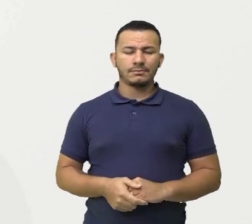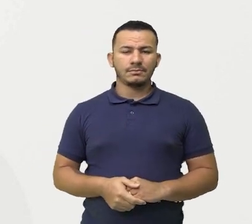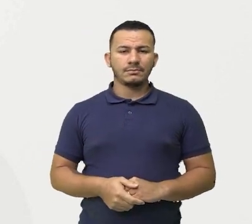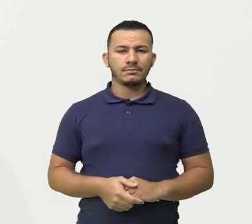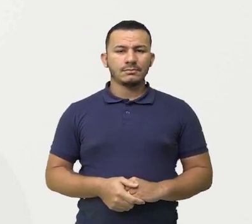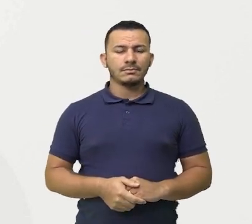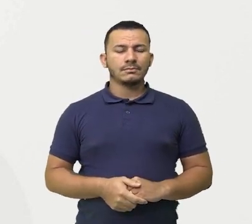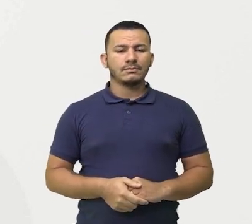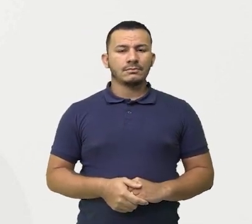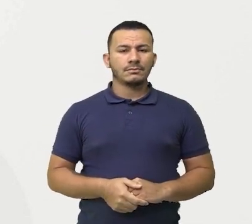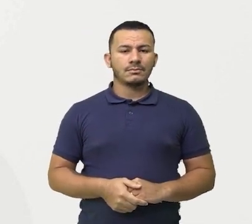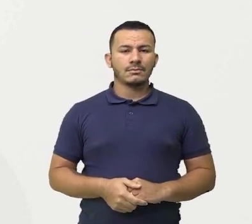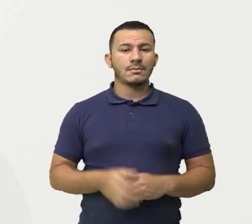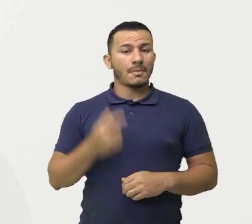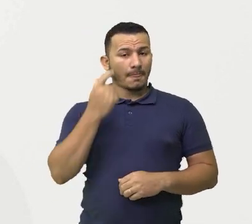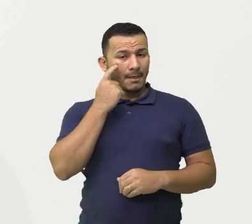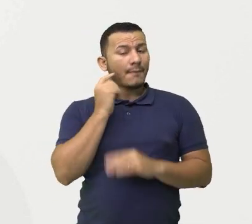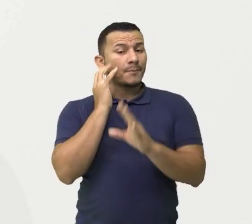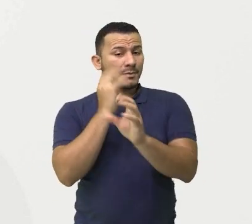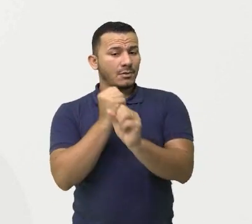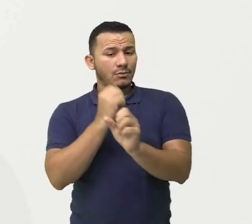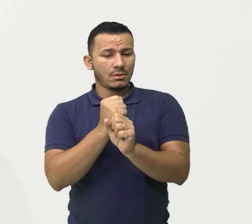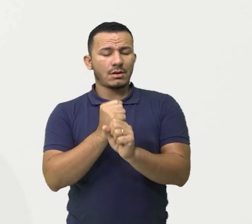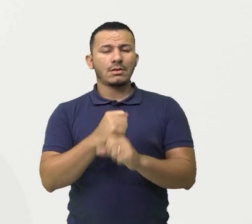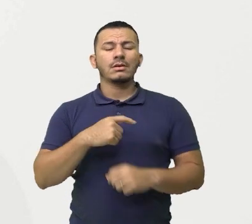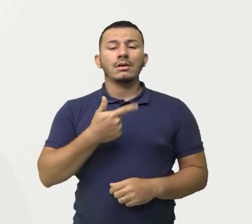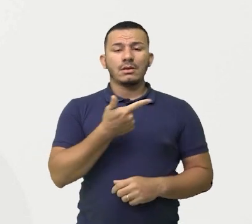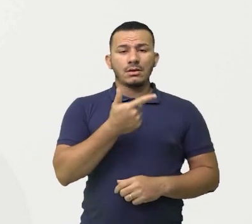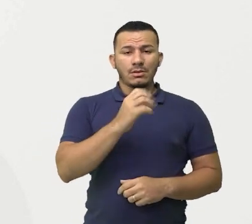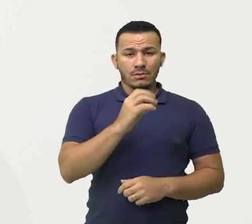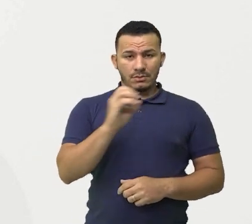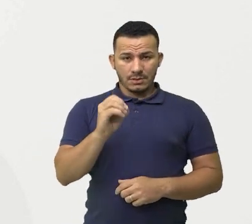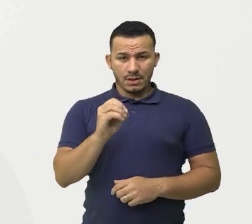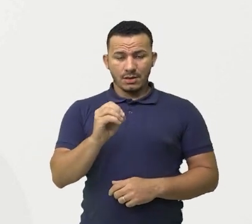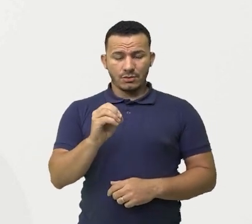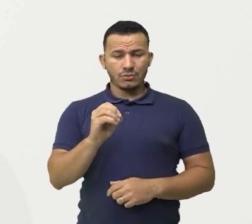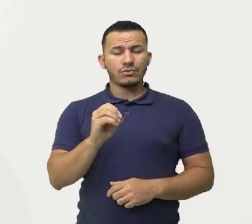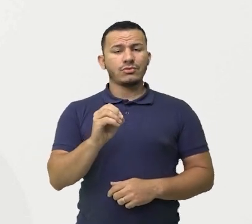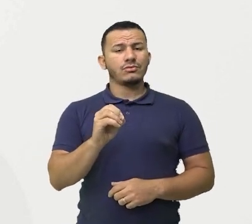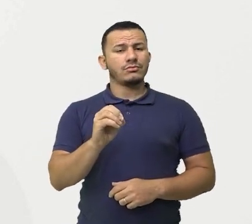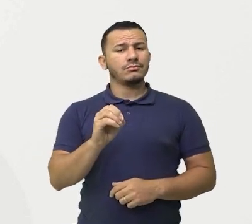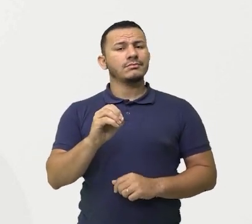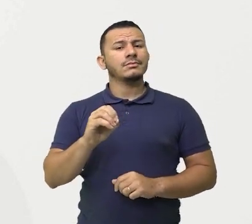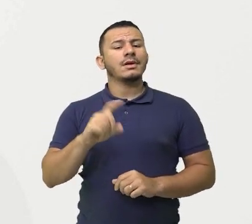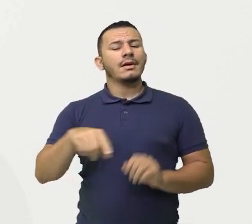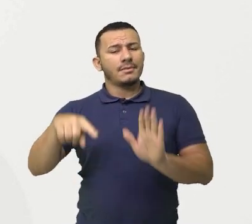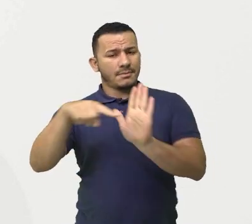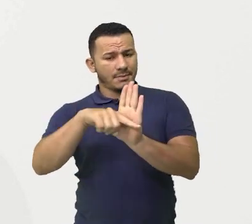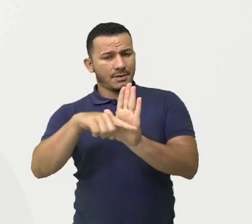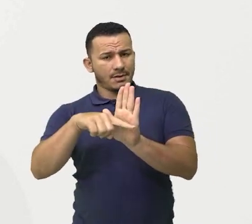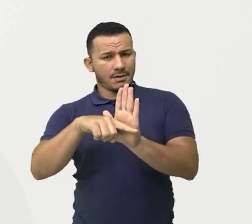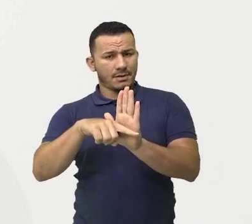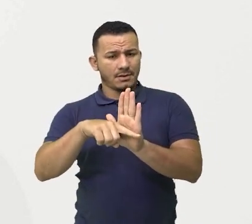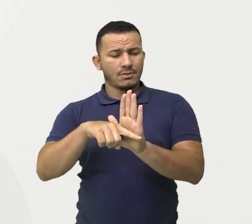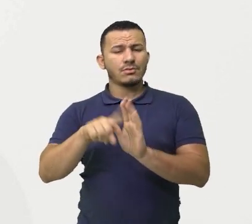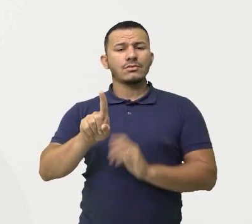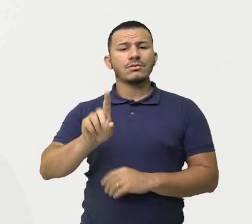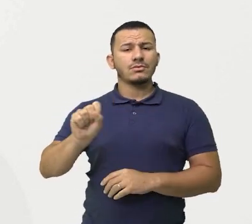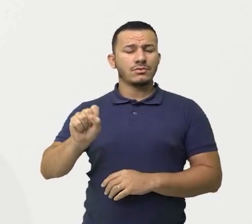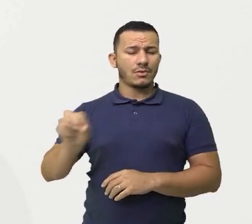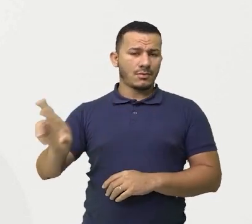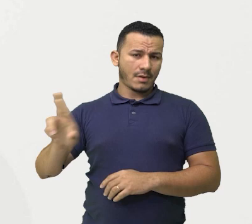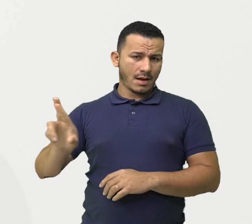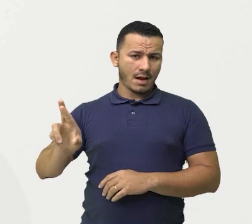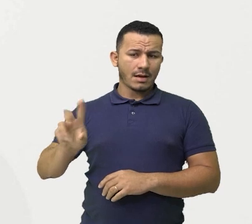pagou? Bora fazer assim, ó. Pegamos os 200 e vamos subtrair os